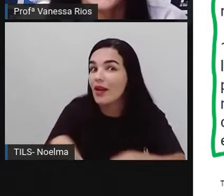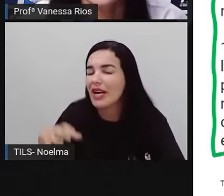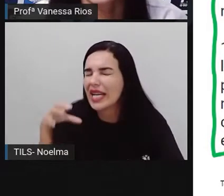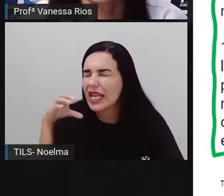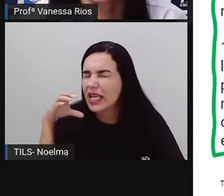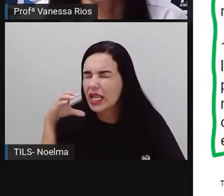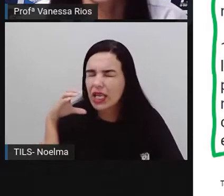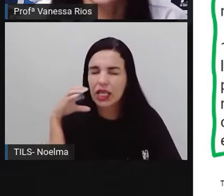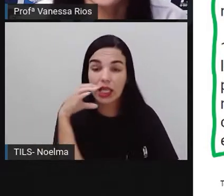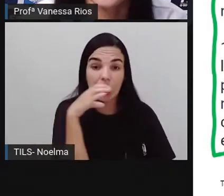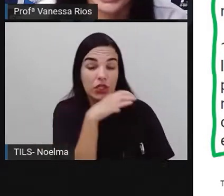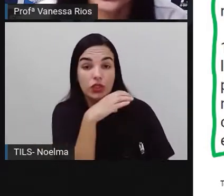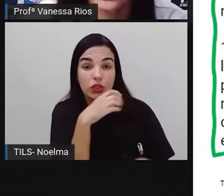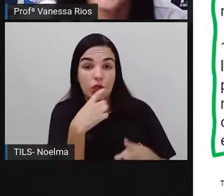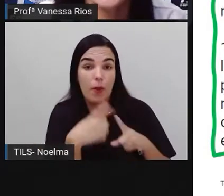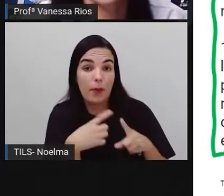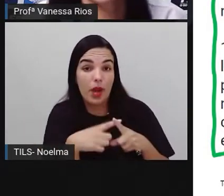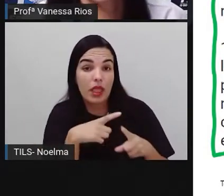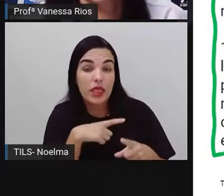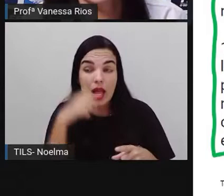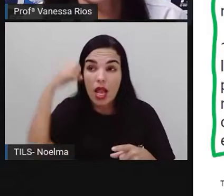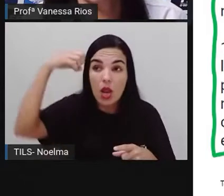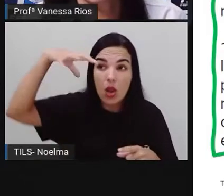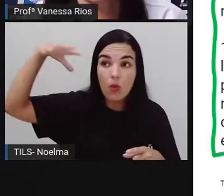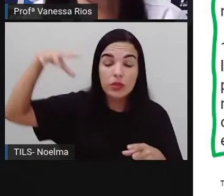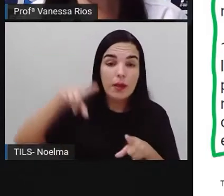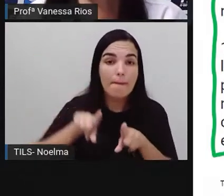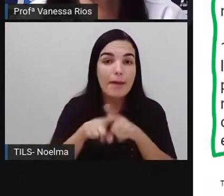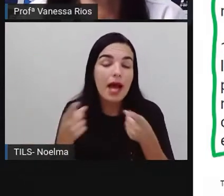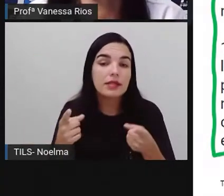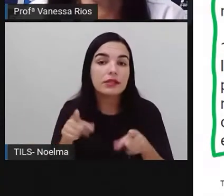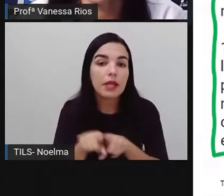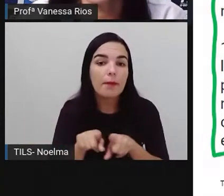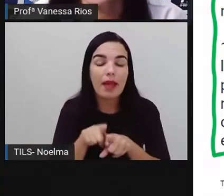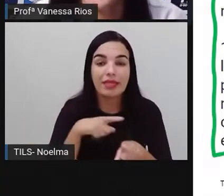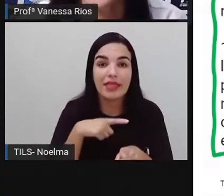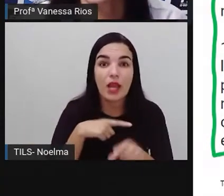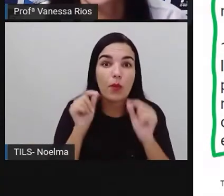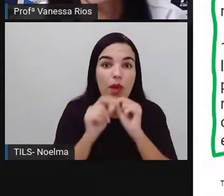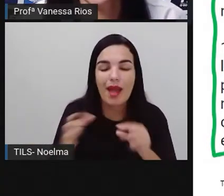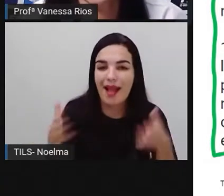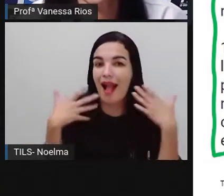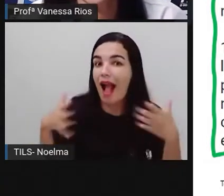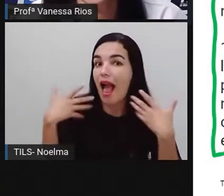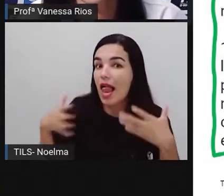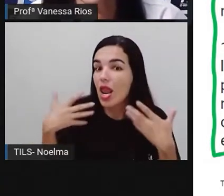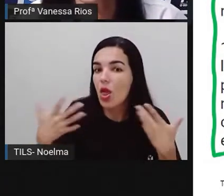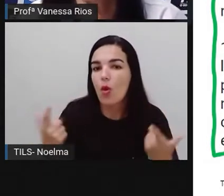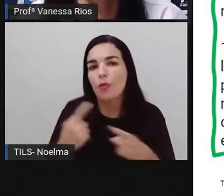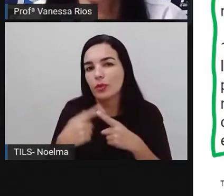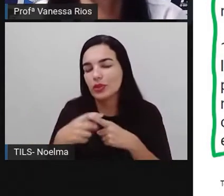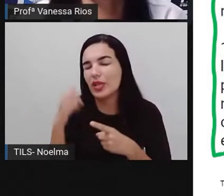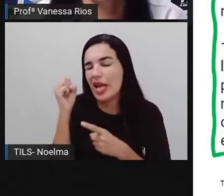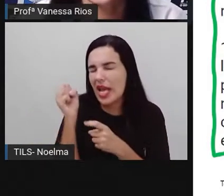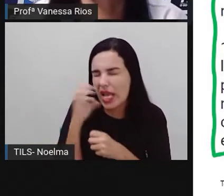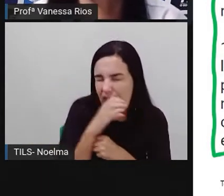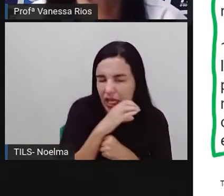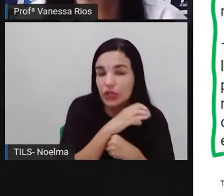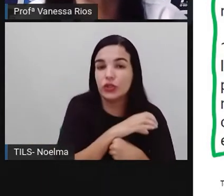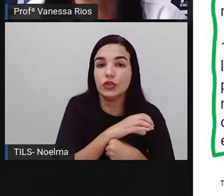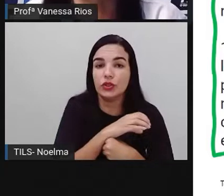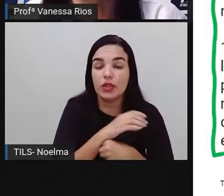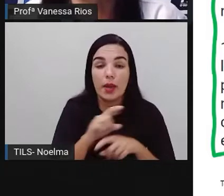Porque além da luminosidade, ela produzia também energia térmica, então ela ficava quente. Nesse